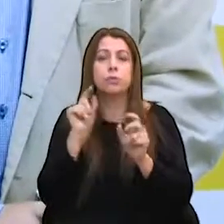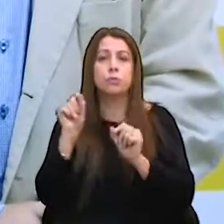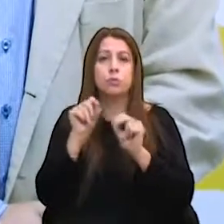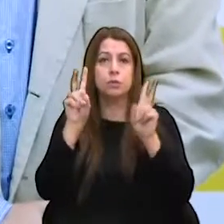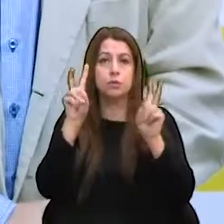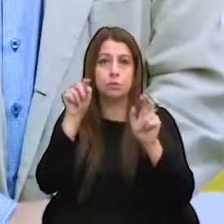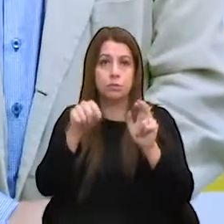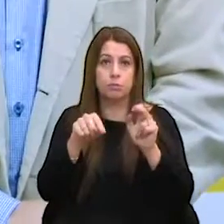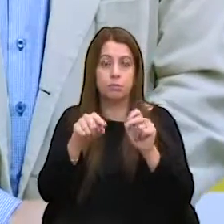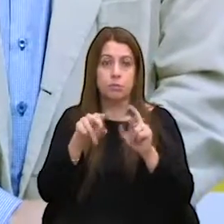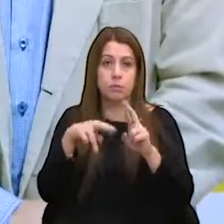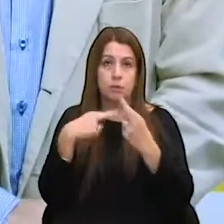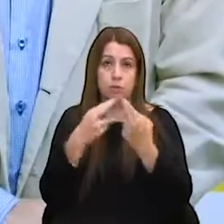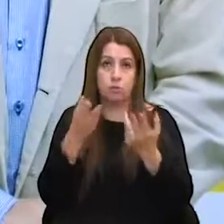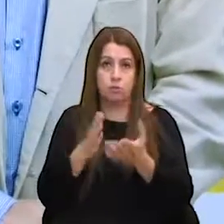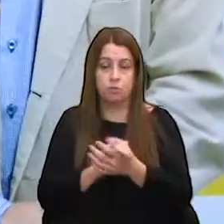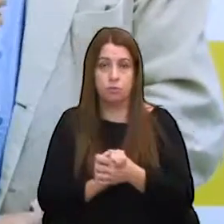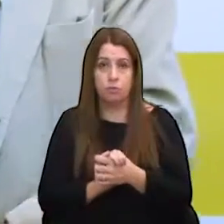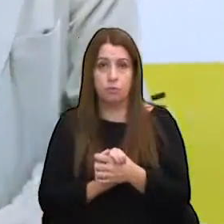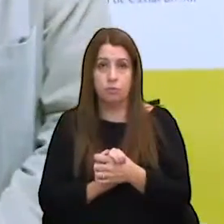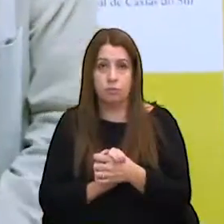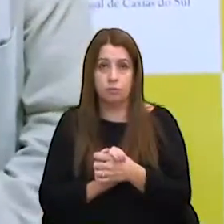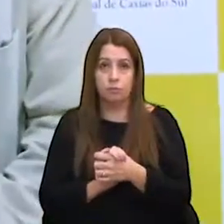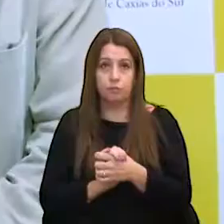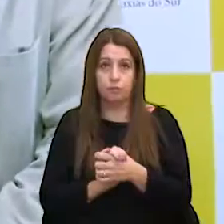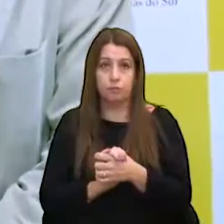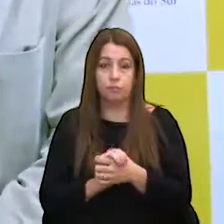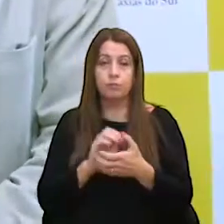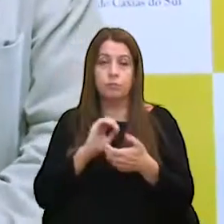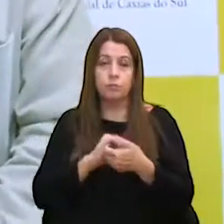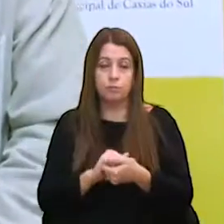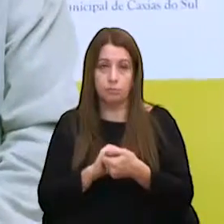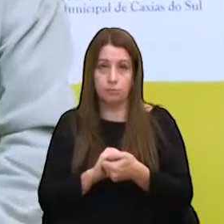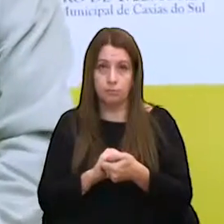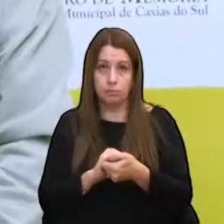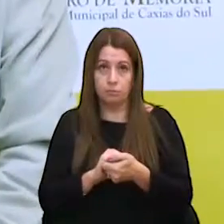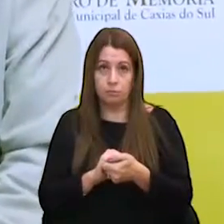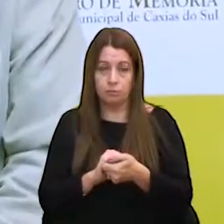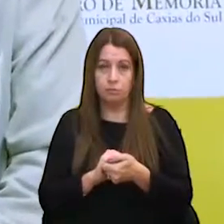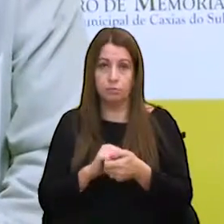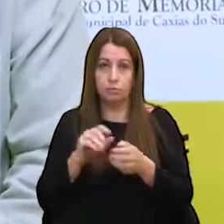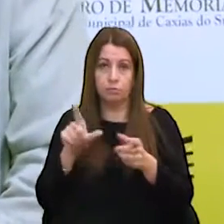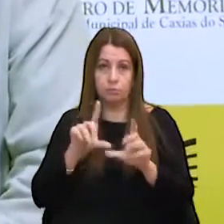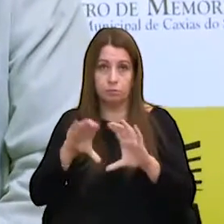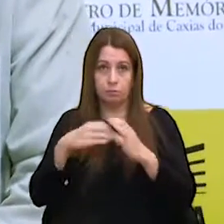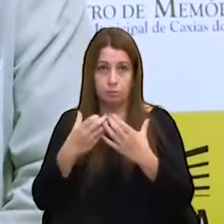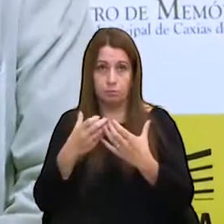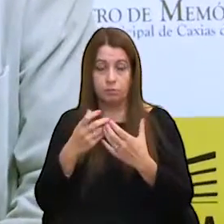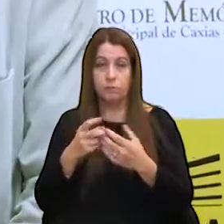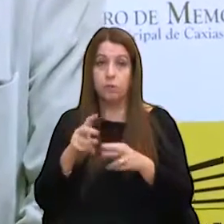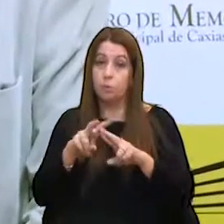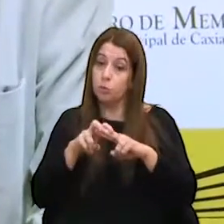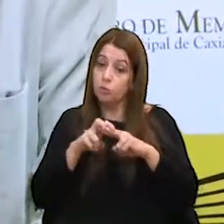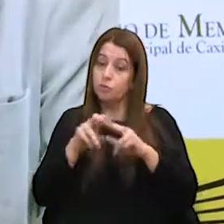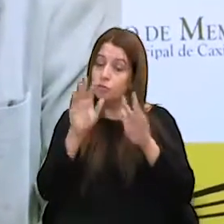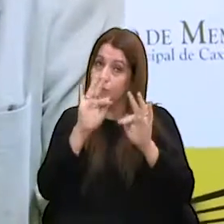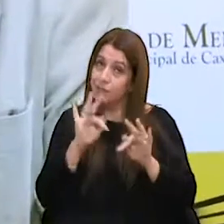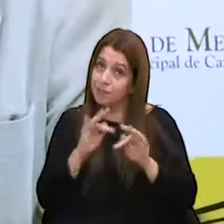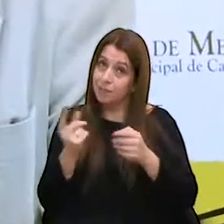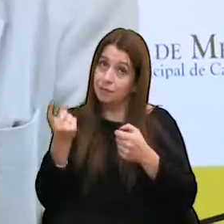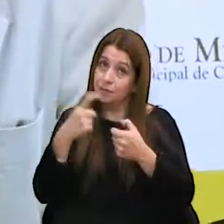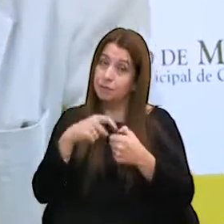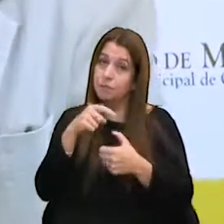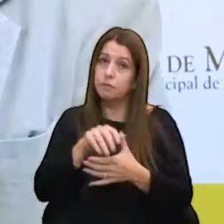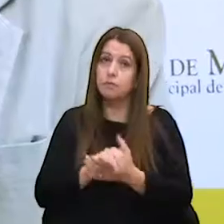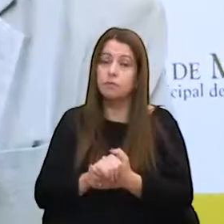tema à tona aqui para o grande expediente? Nossa saudação à TV Câmara, para nós é um motivo de alegria estar de volta